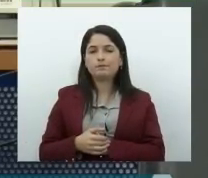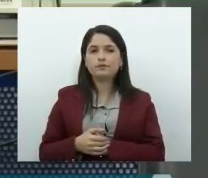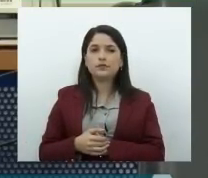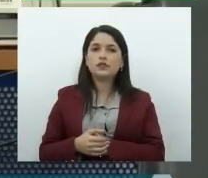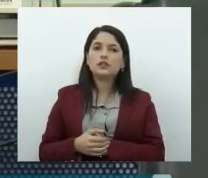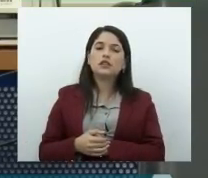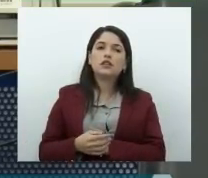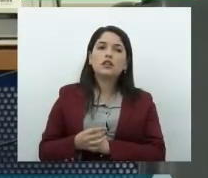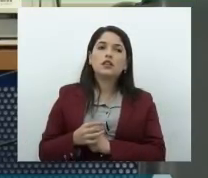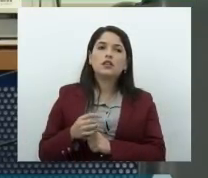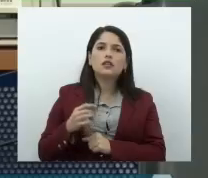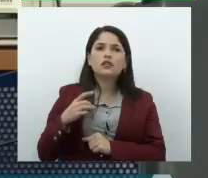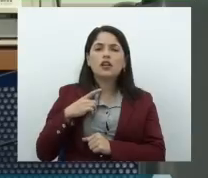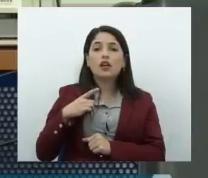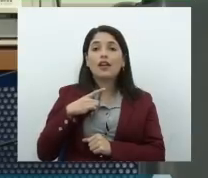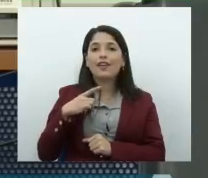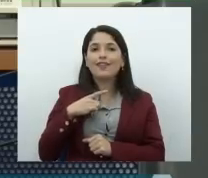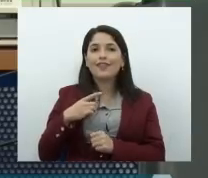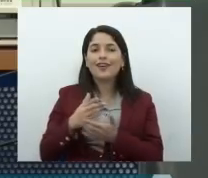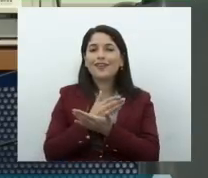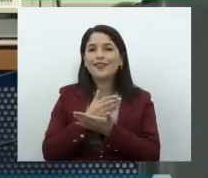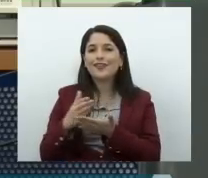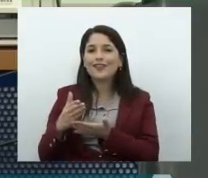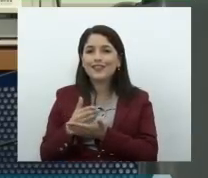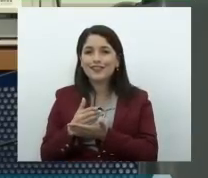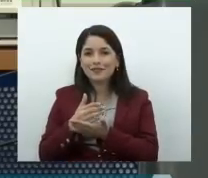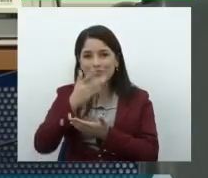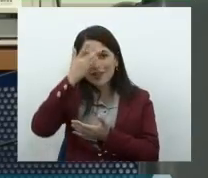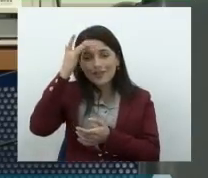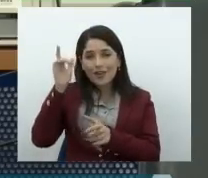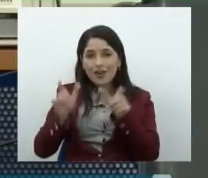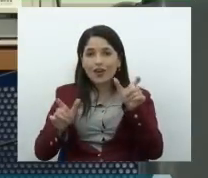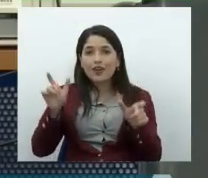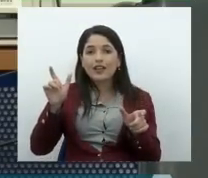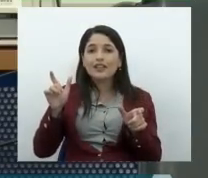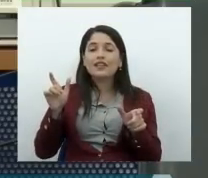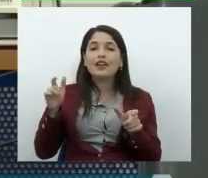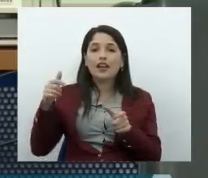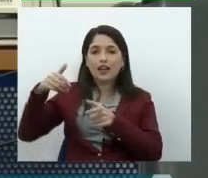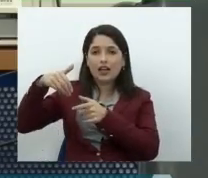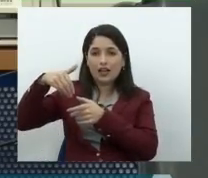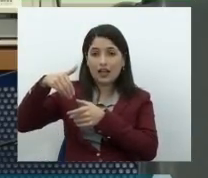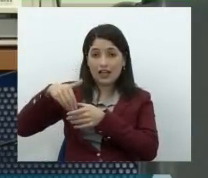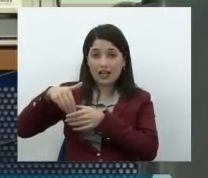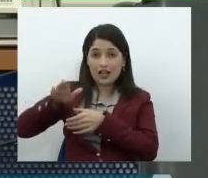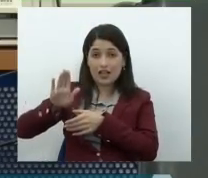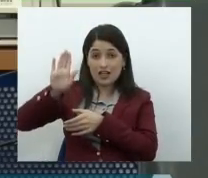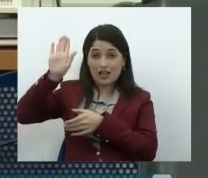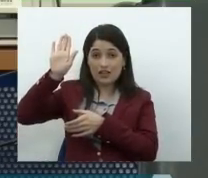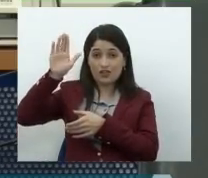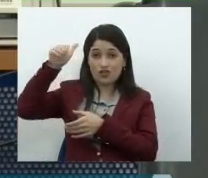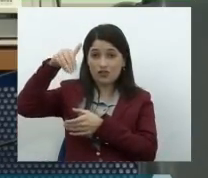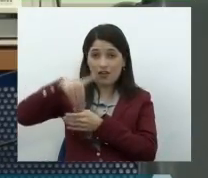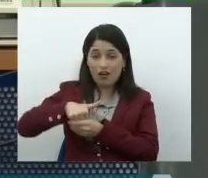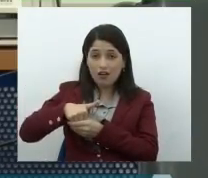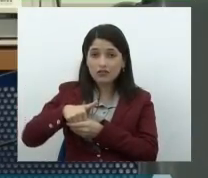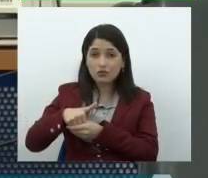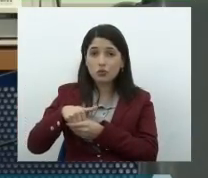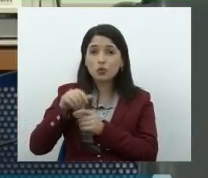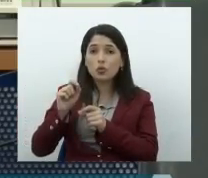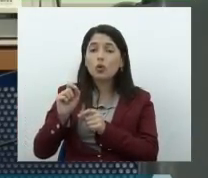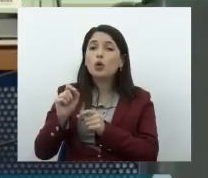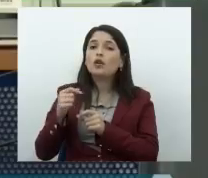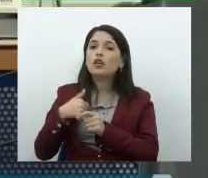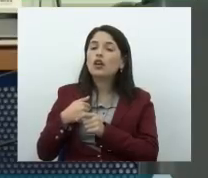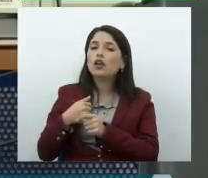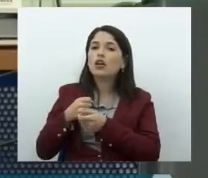candidatos que transferiram o seu título de eleitor para Guarulhos em outubro de 2015. Nós precisamos ressaltar